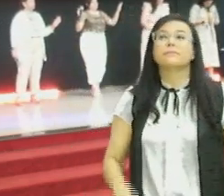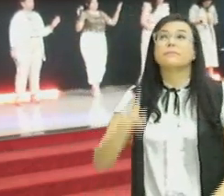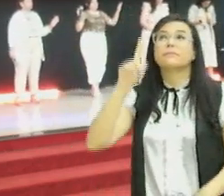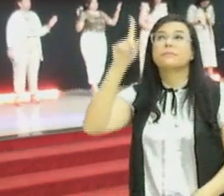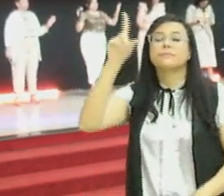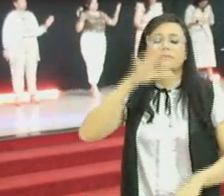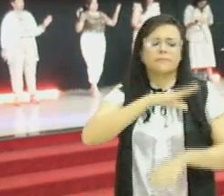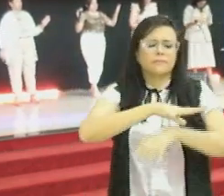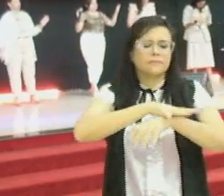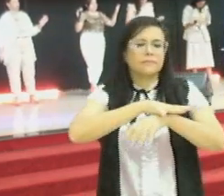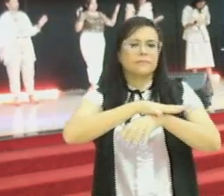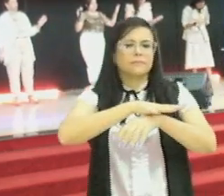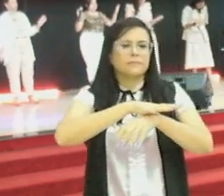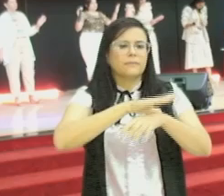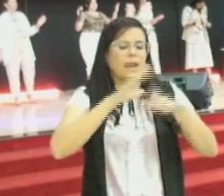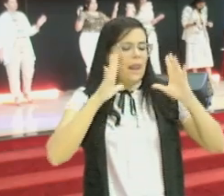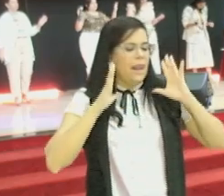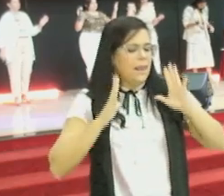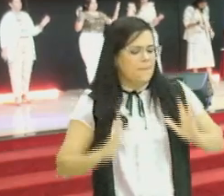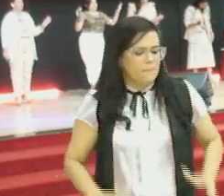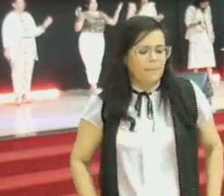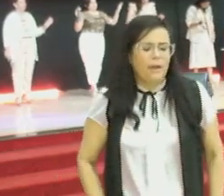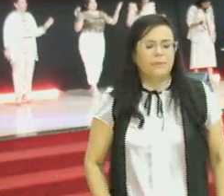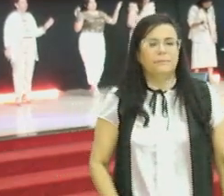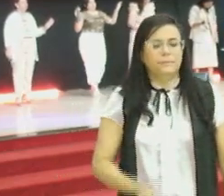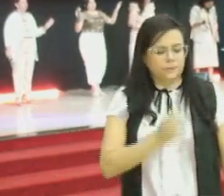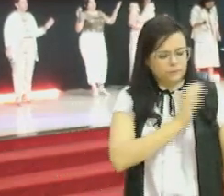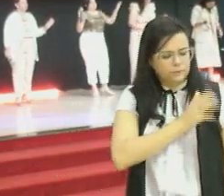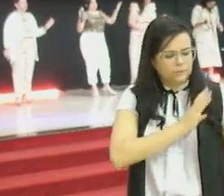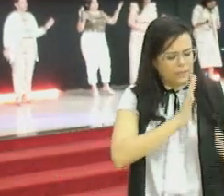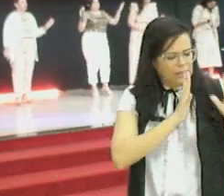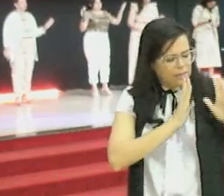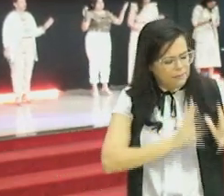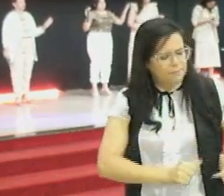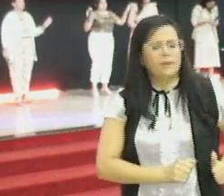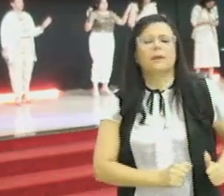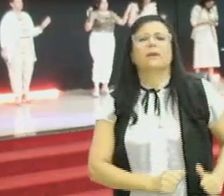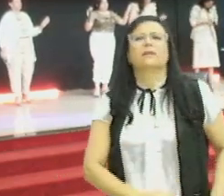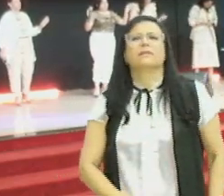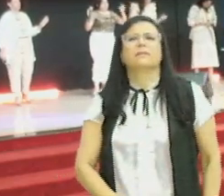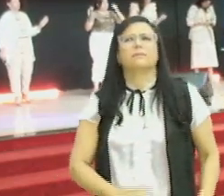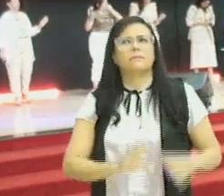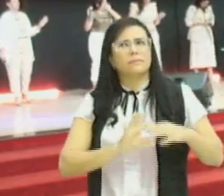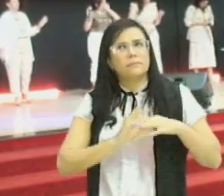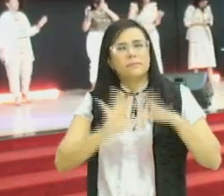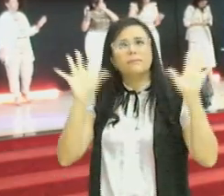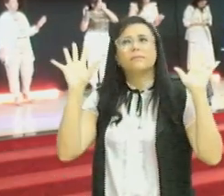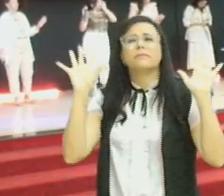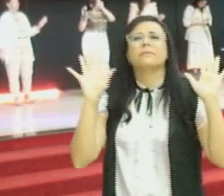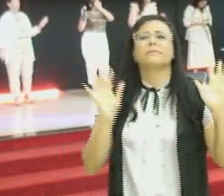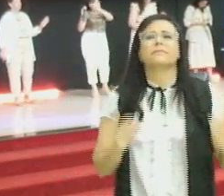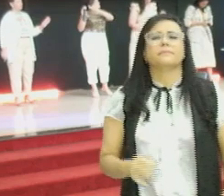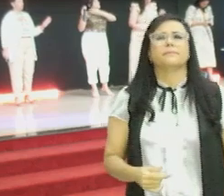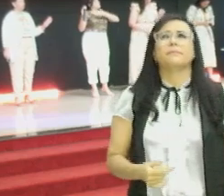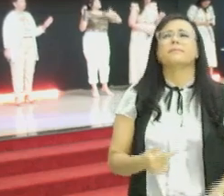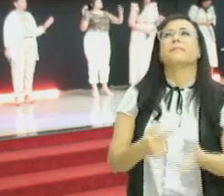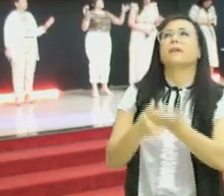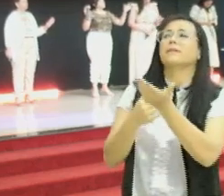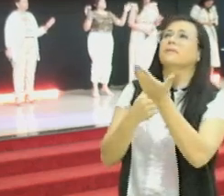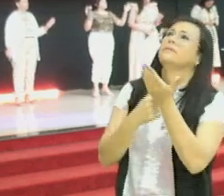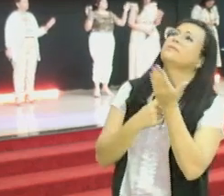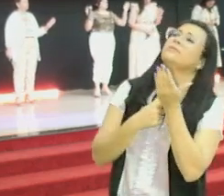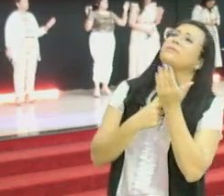coração agora. Ore, fecha os teus olhos e ore. E diga: Senhor, me ajuda, eu não dou conta, mas o Senhor me